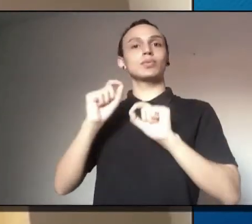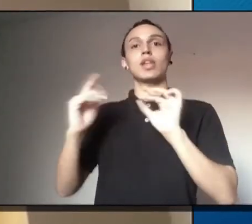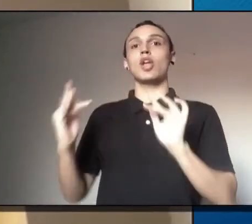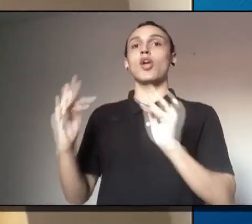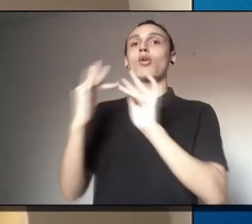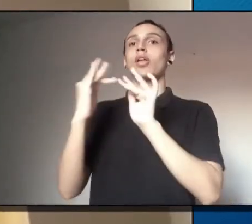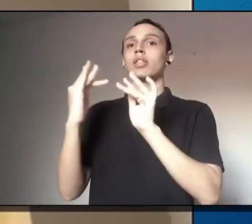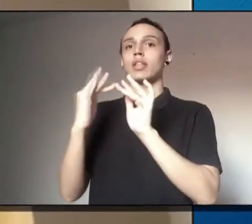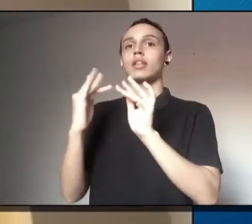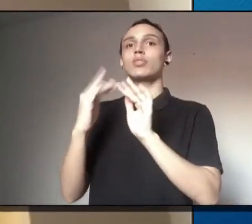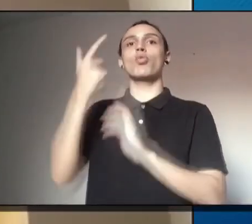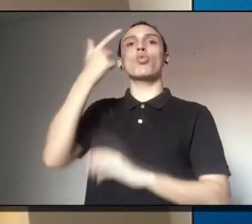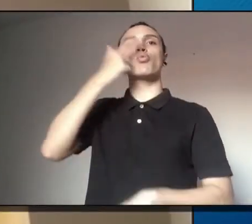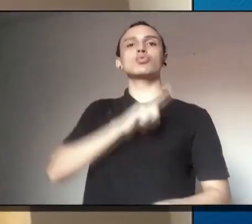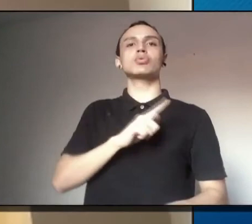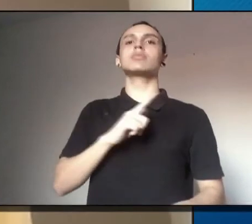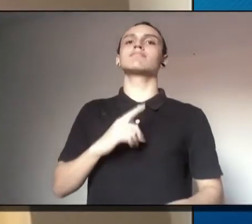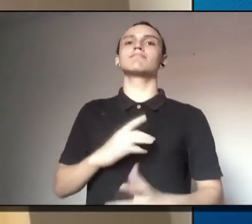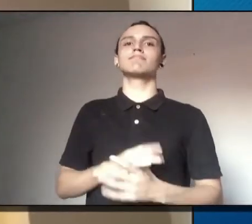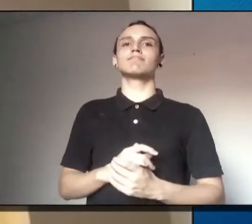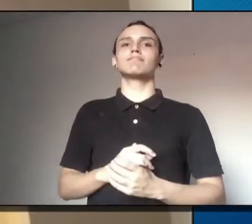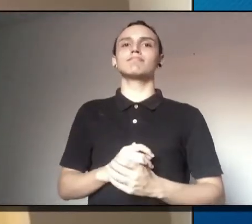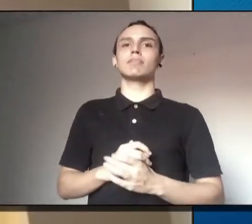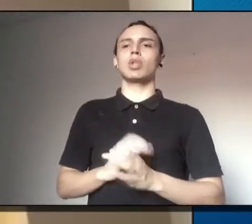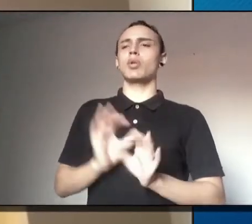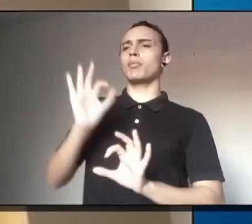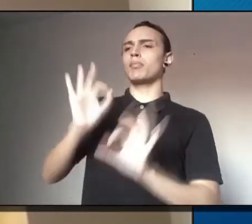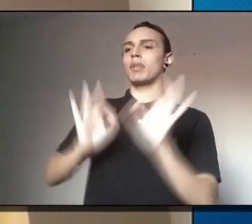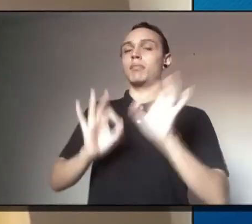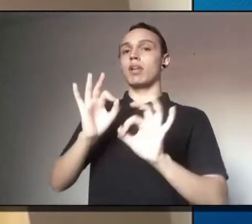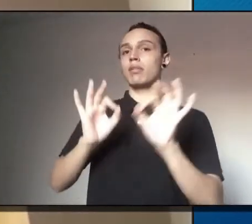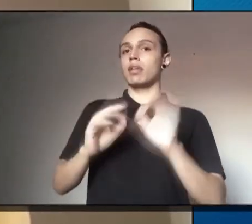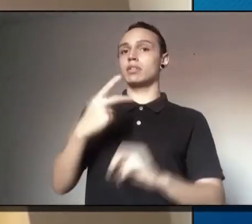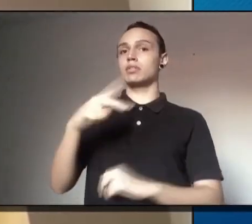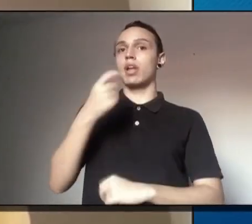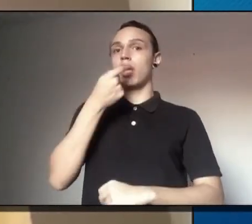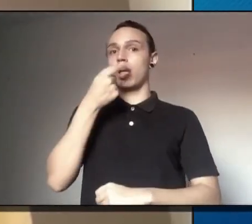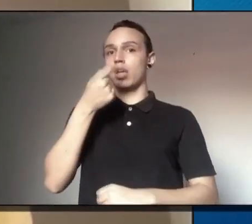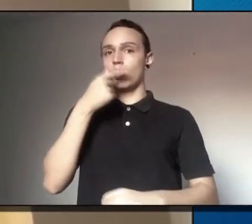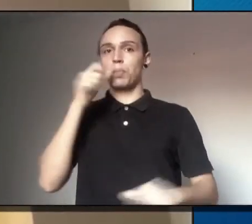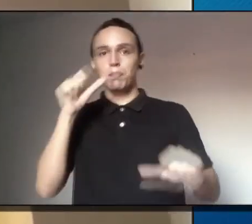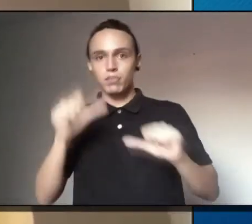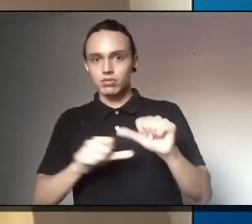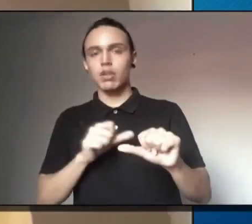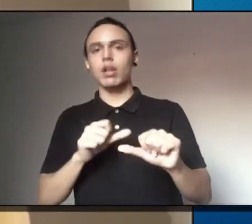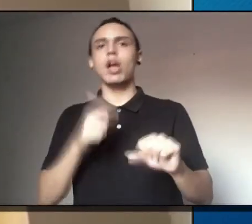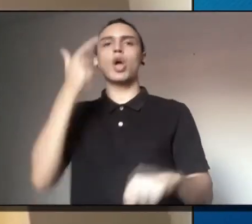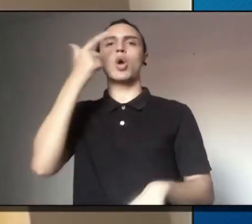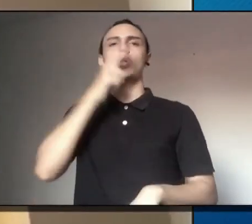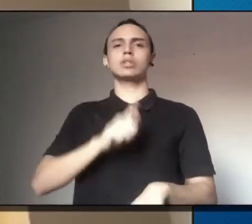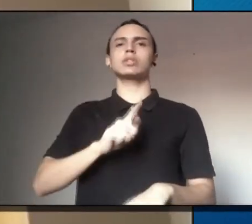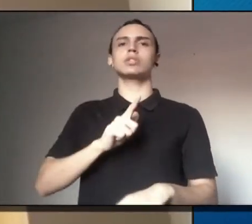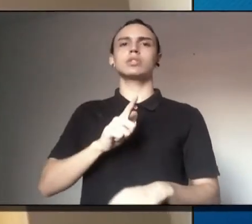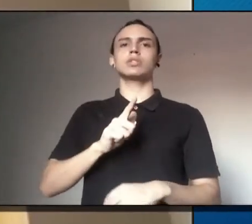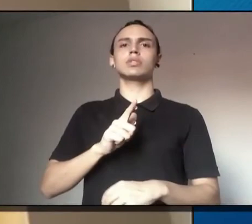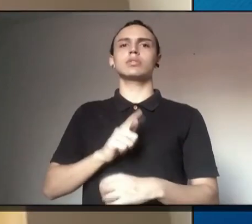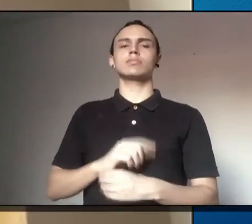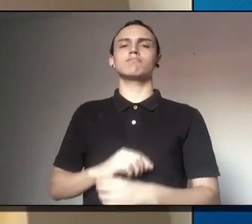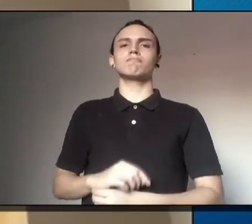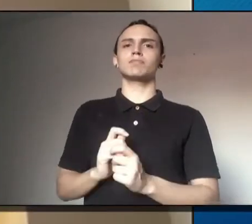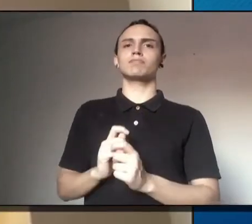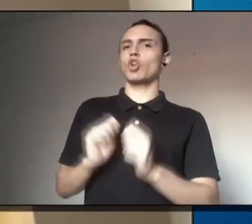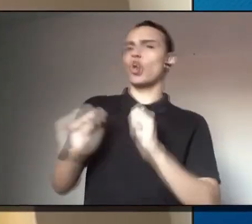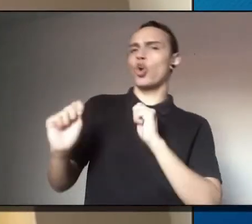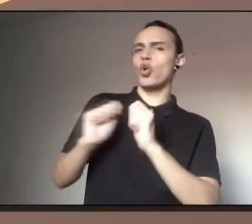deve entrar em contato para que novos ajustes na sua medicação possam ser feitos e você se